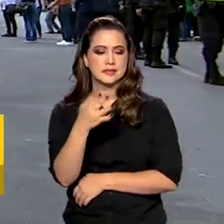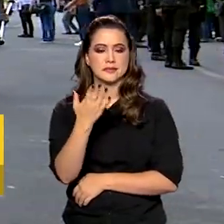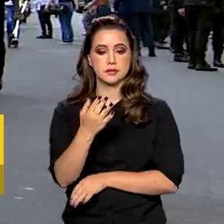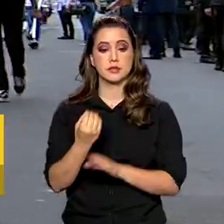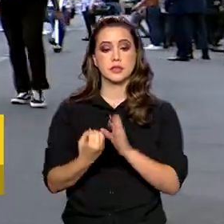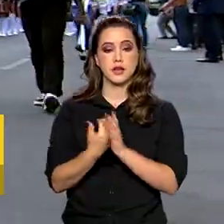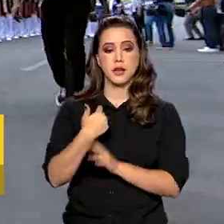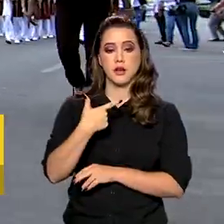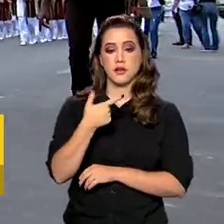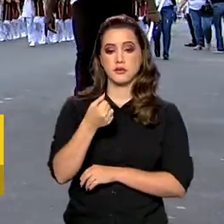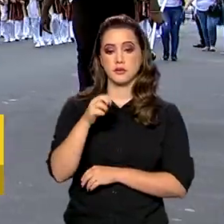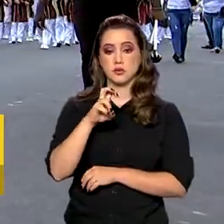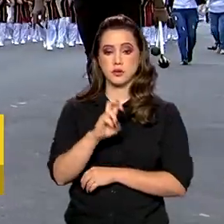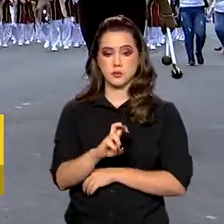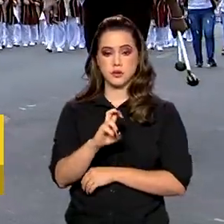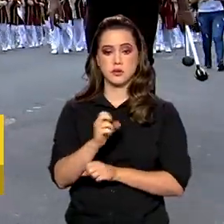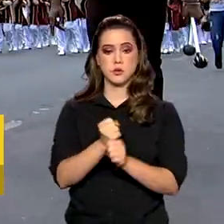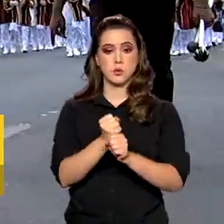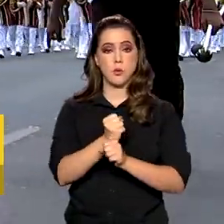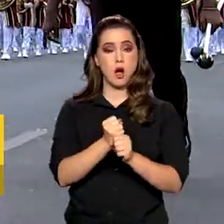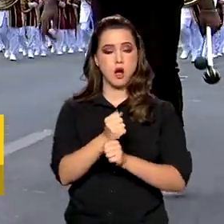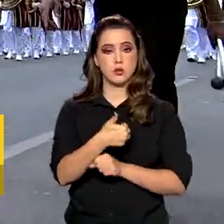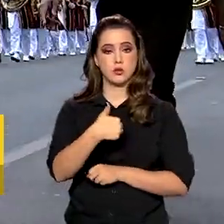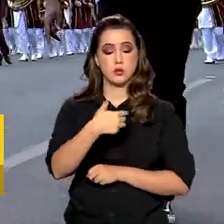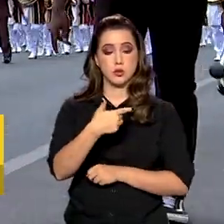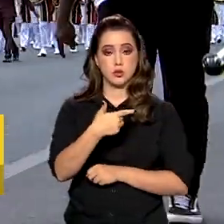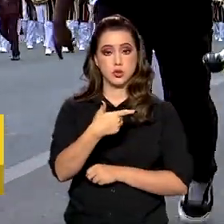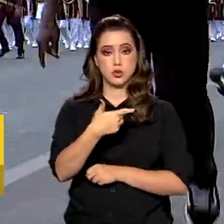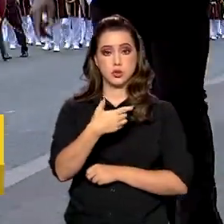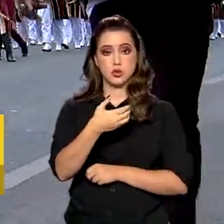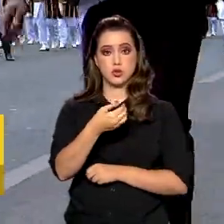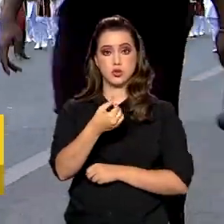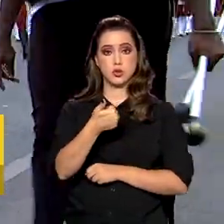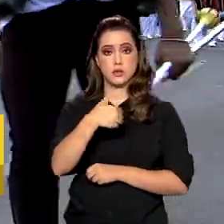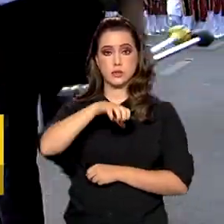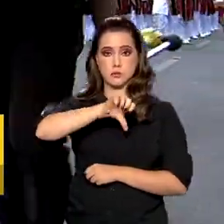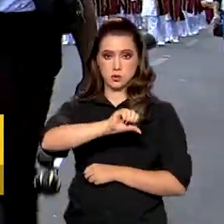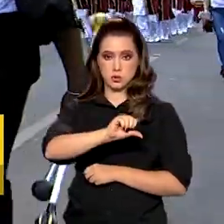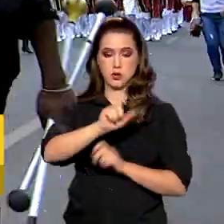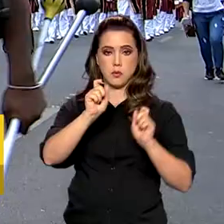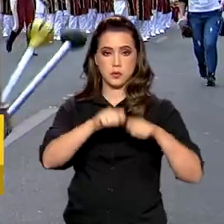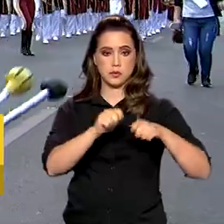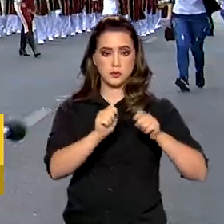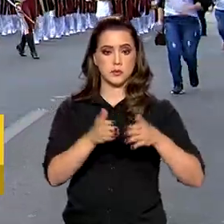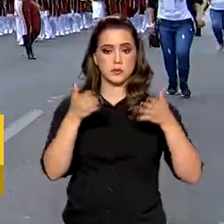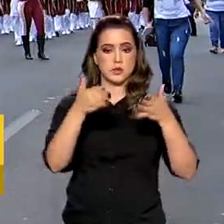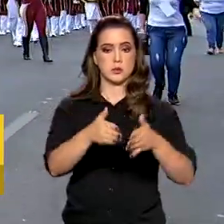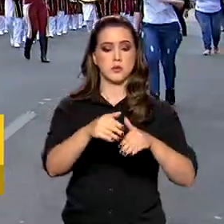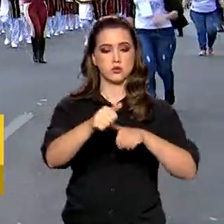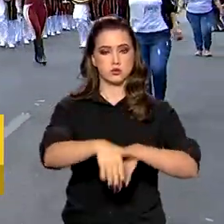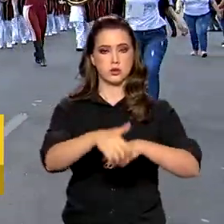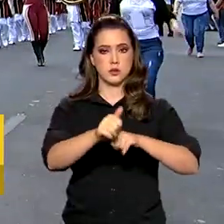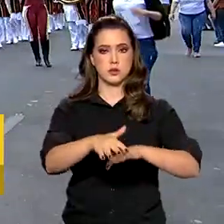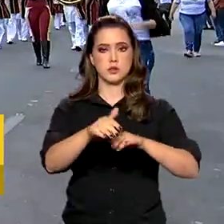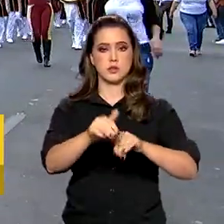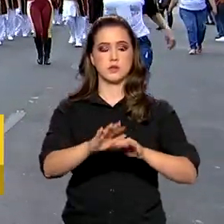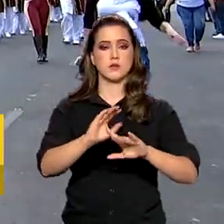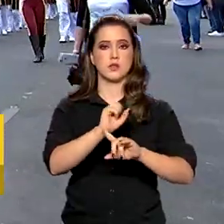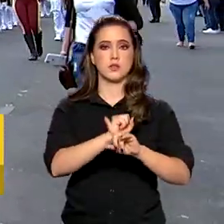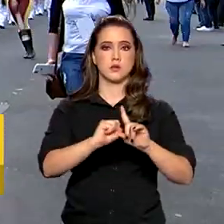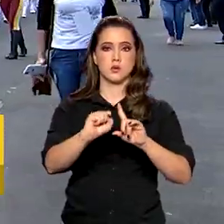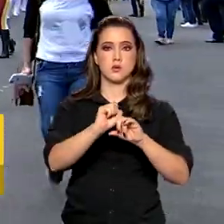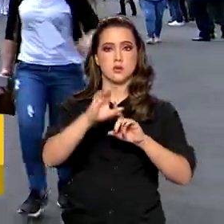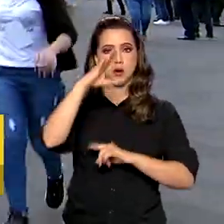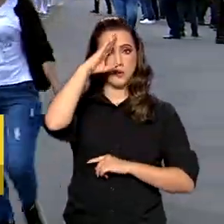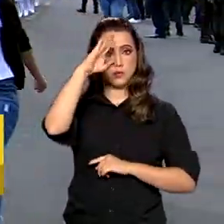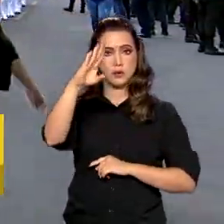2015. No ano de 2019, valendo-se da possibilidade de se tornar uma escola cívico-militar e por meio de audiências públicas,